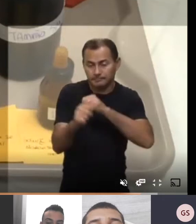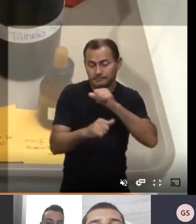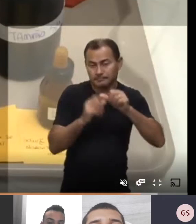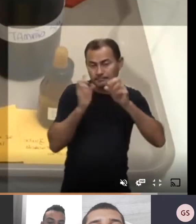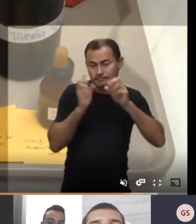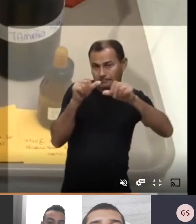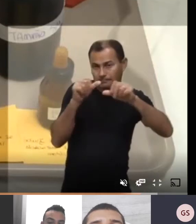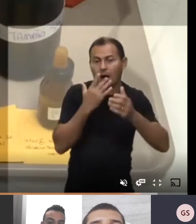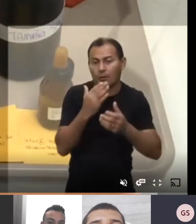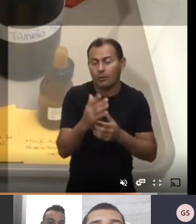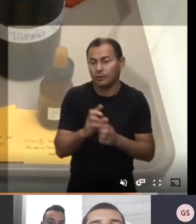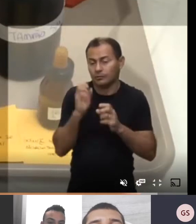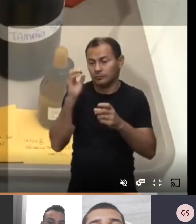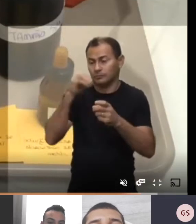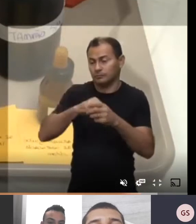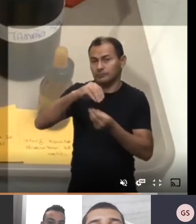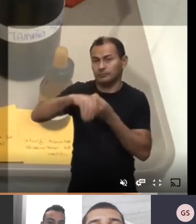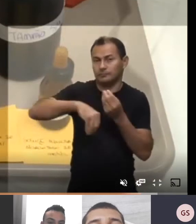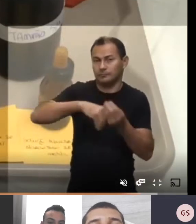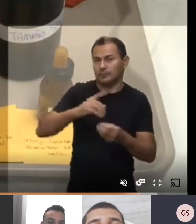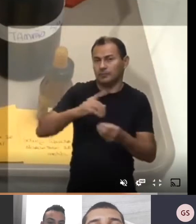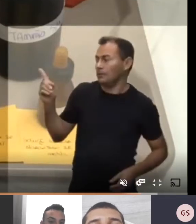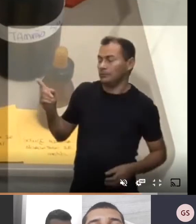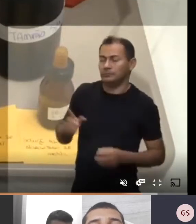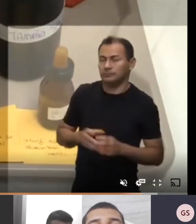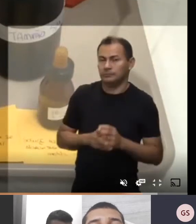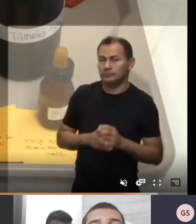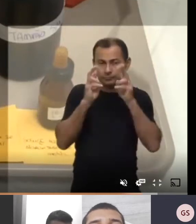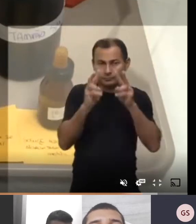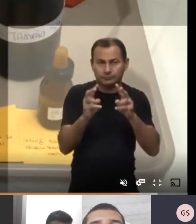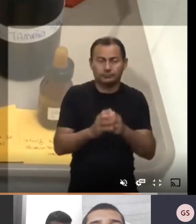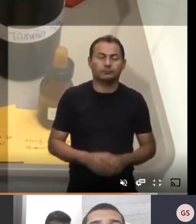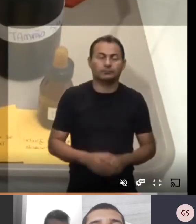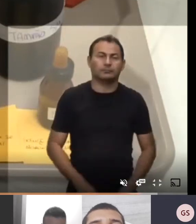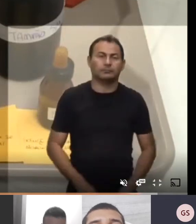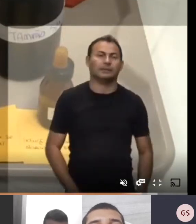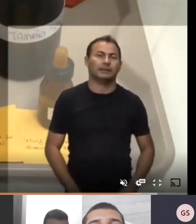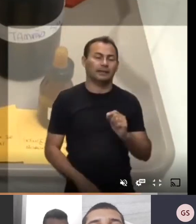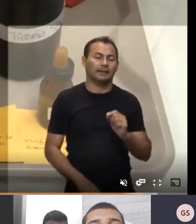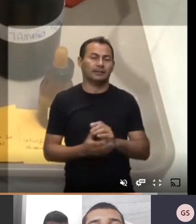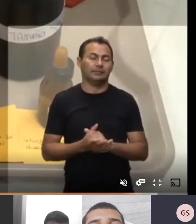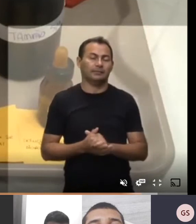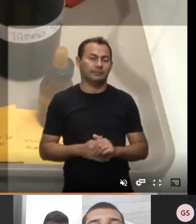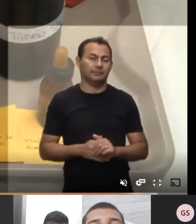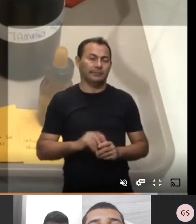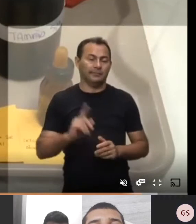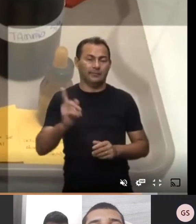mudou totalmente de cor, né? É meio que se estivesse com a água, né? Primeiro a gente utilizou só a água.